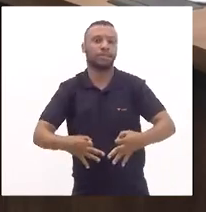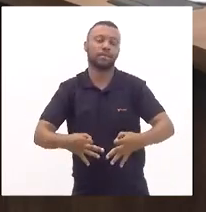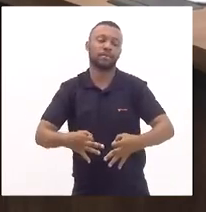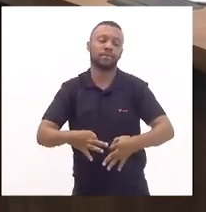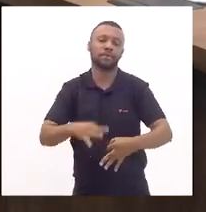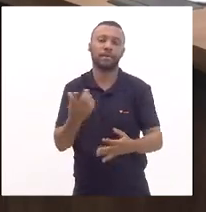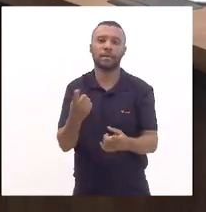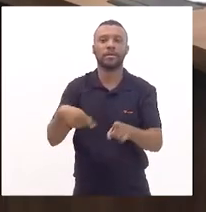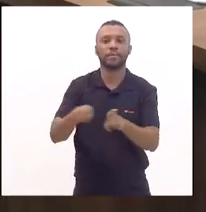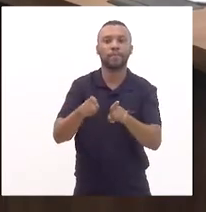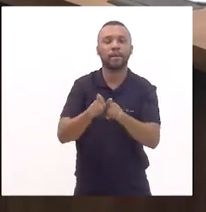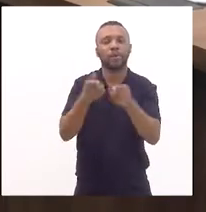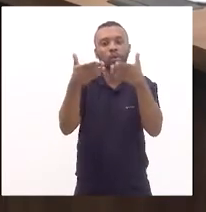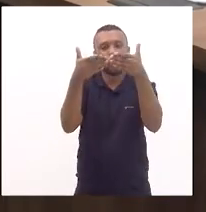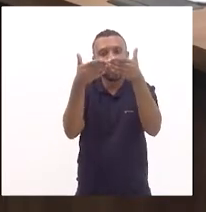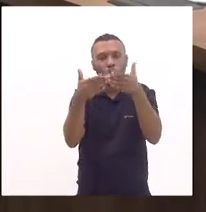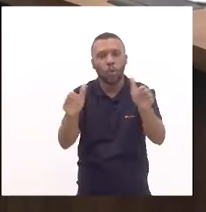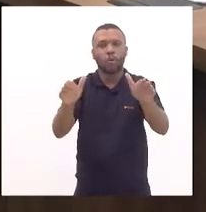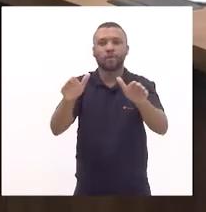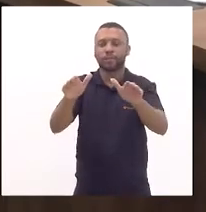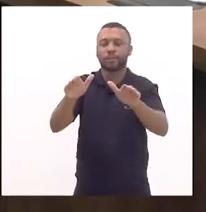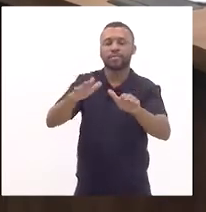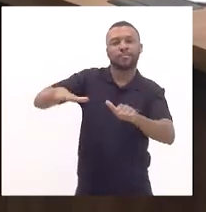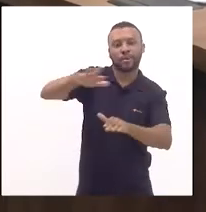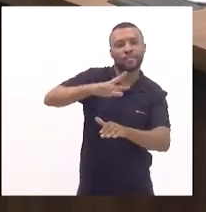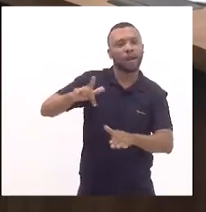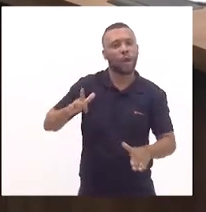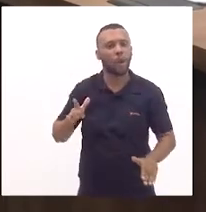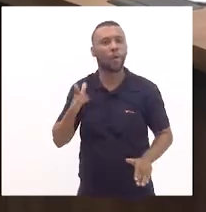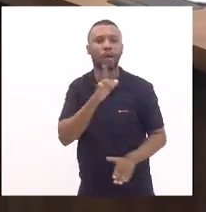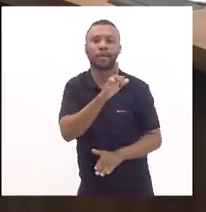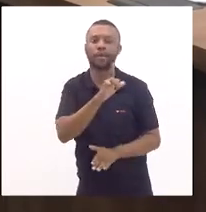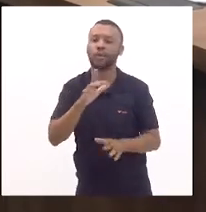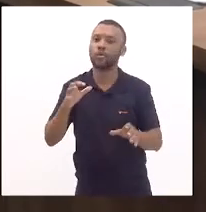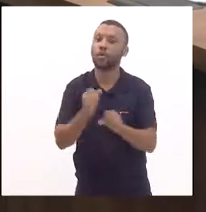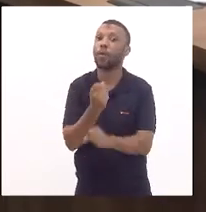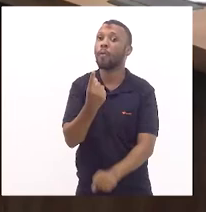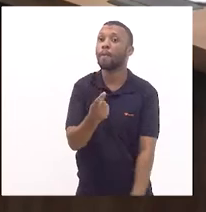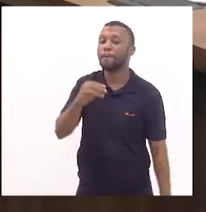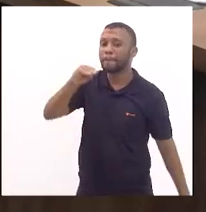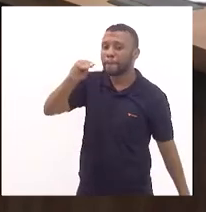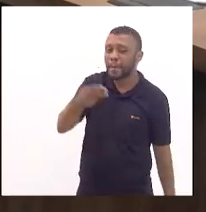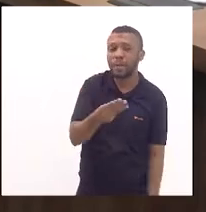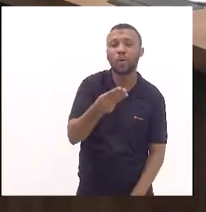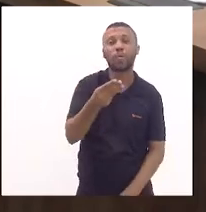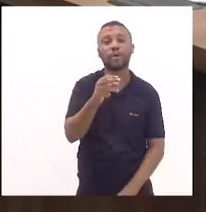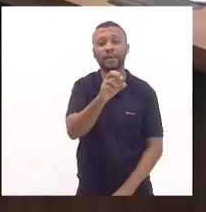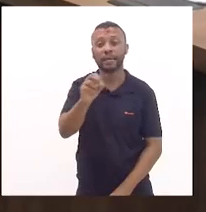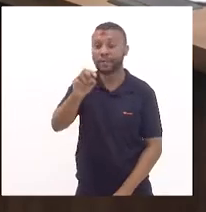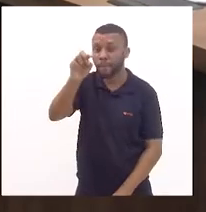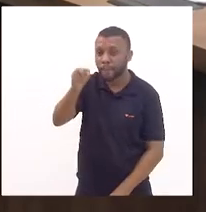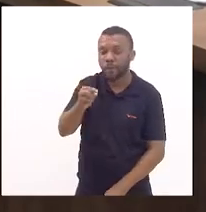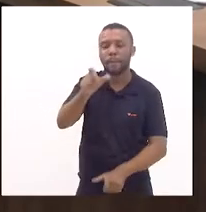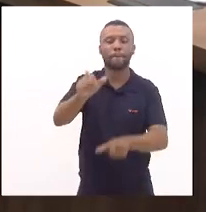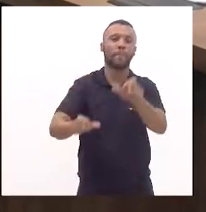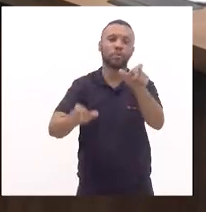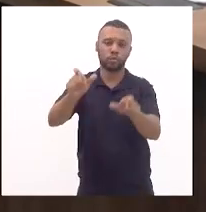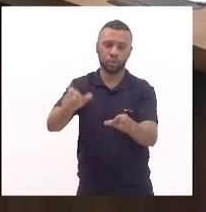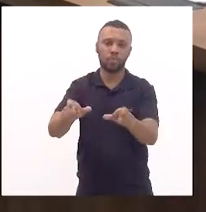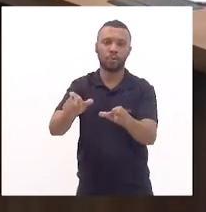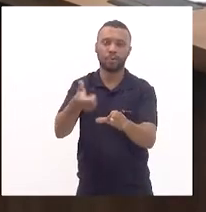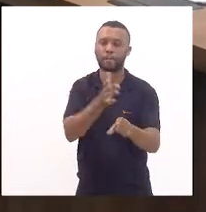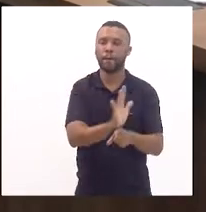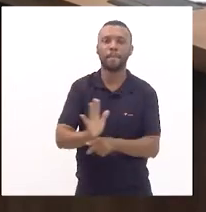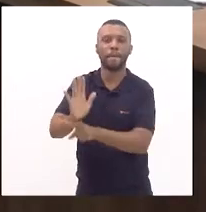com a expansão que vocês vão fazer, a mais de 1,5 milhão de pessoas. Esse projeto